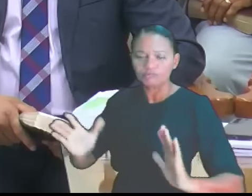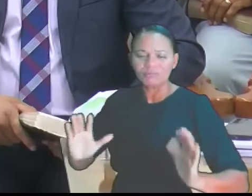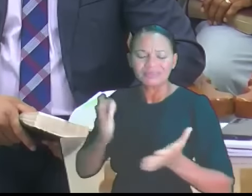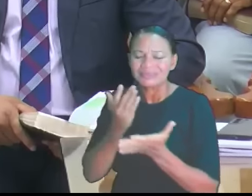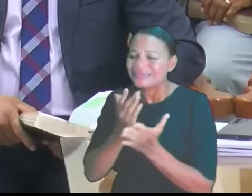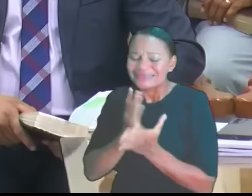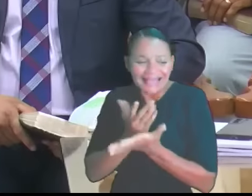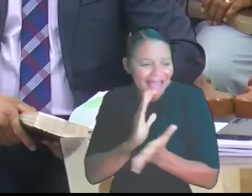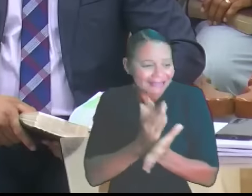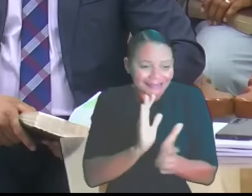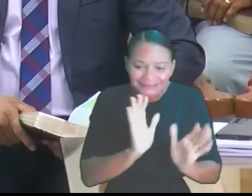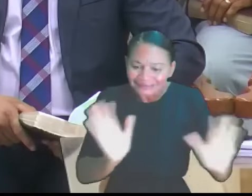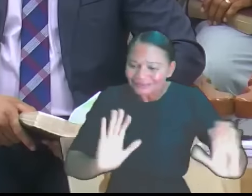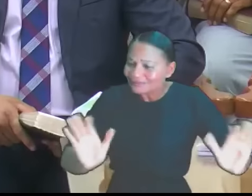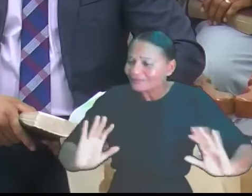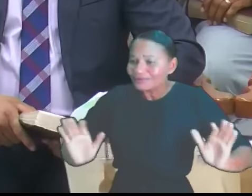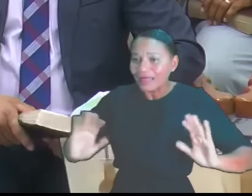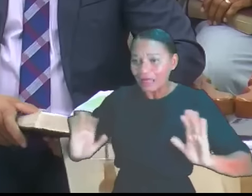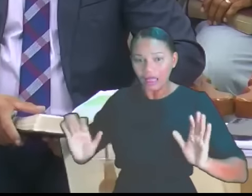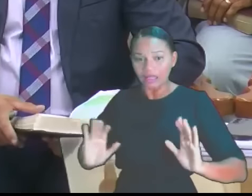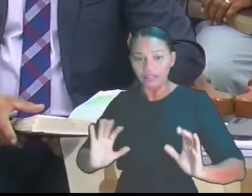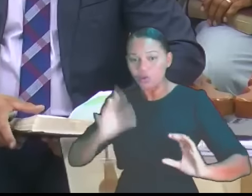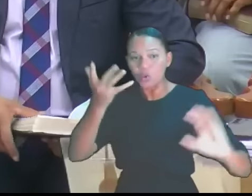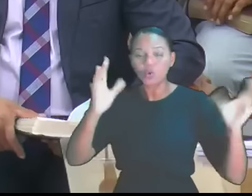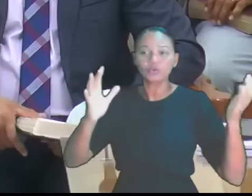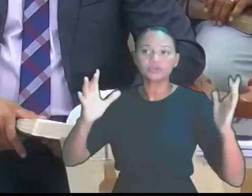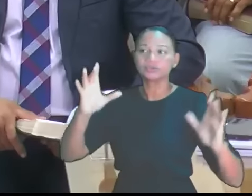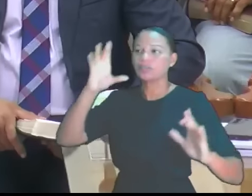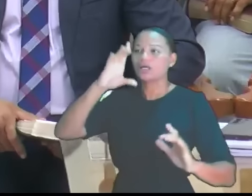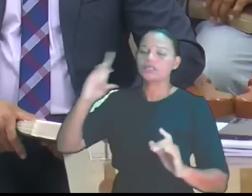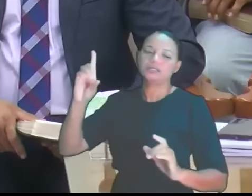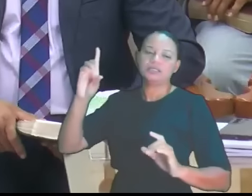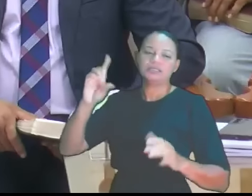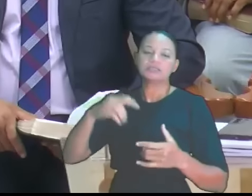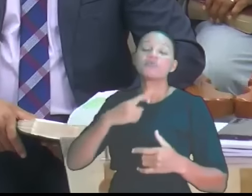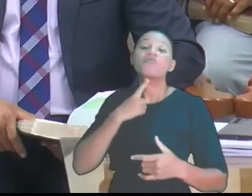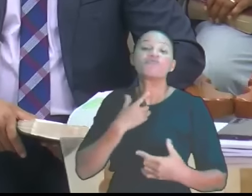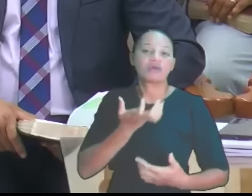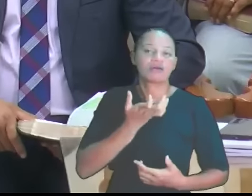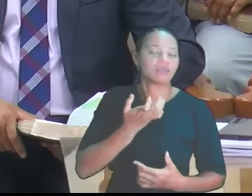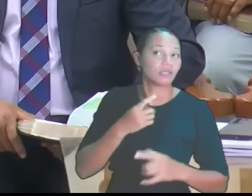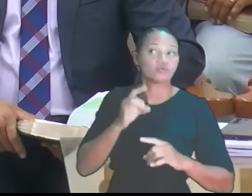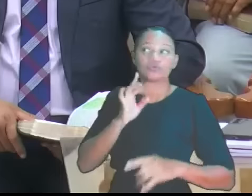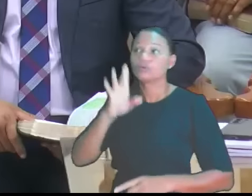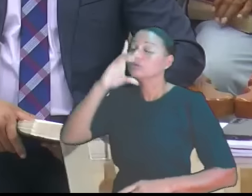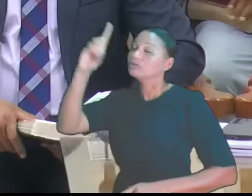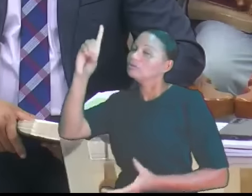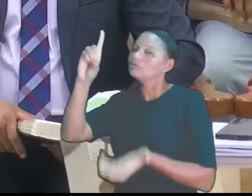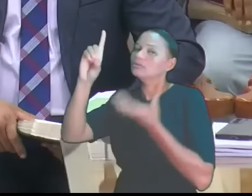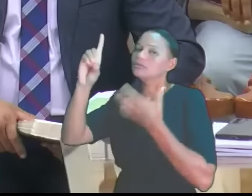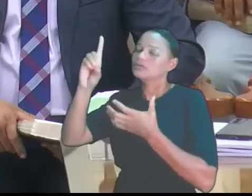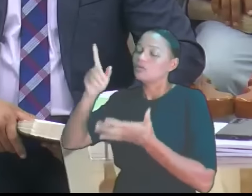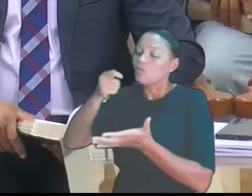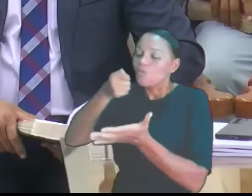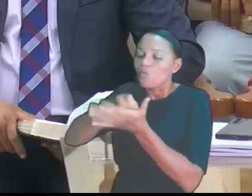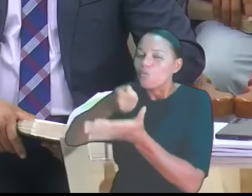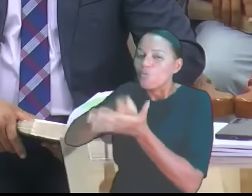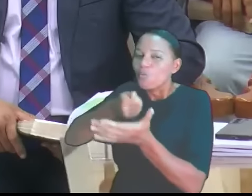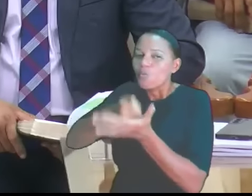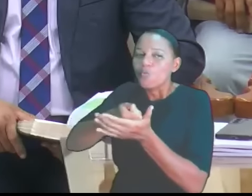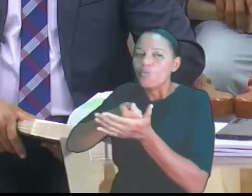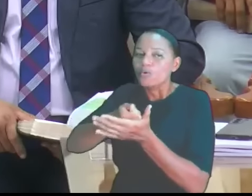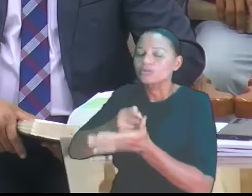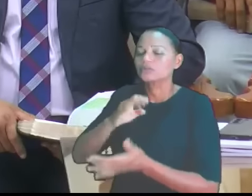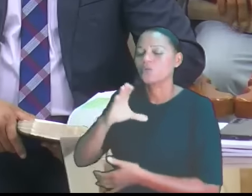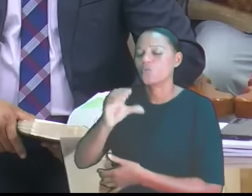acontece sem que Deus permita. E vontade condicional é quando Deus exige uma condição.